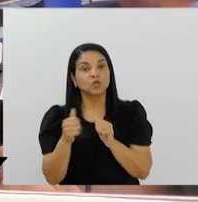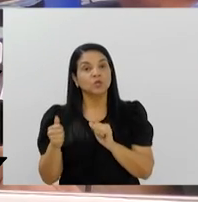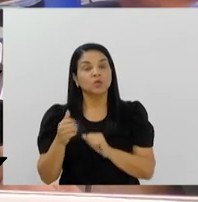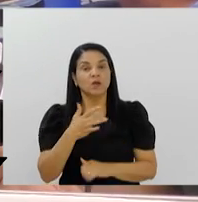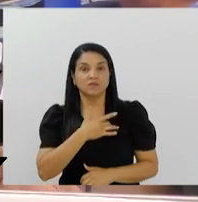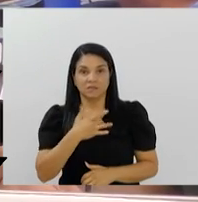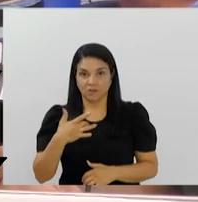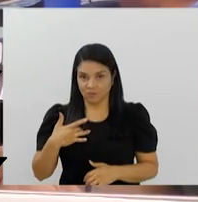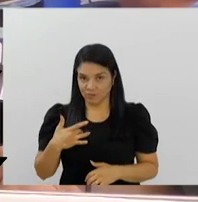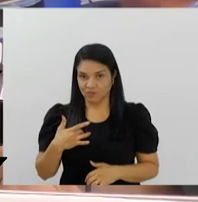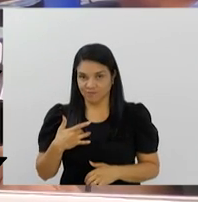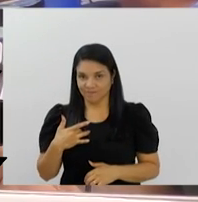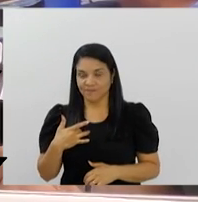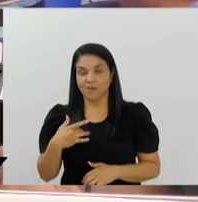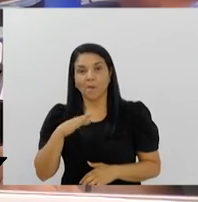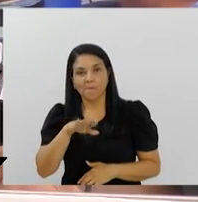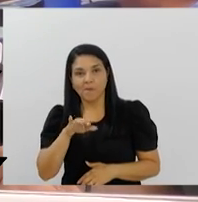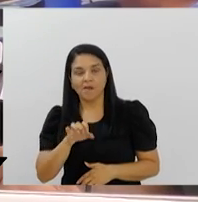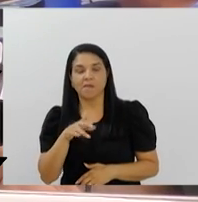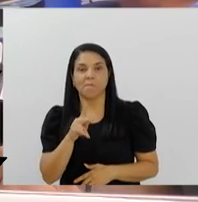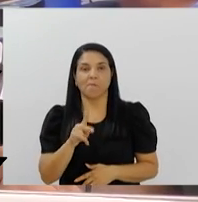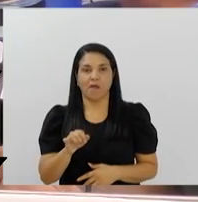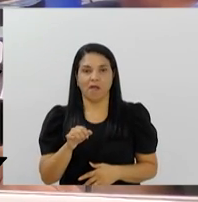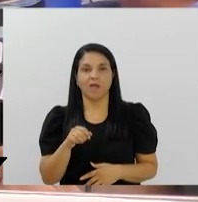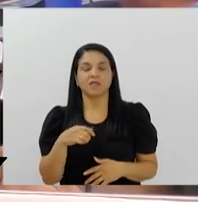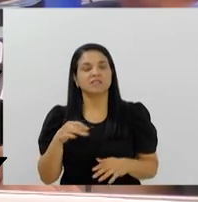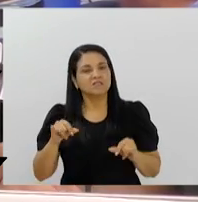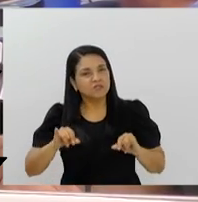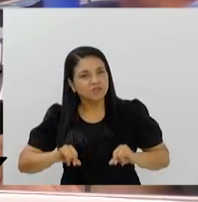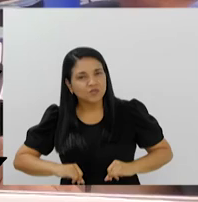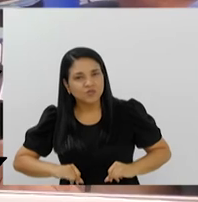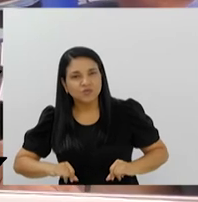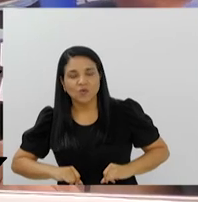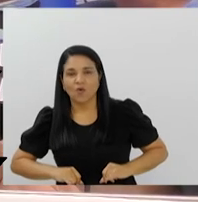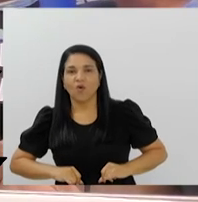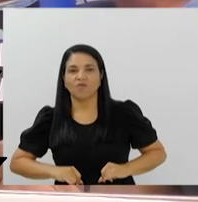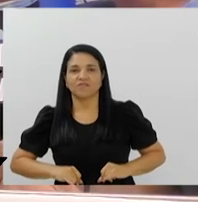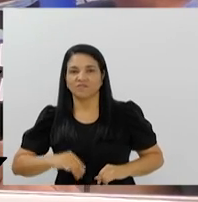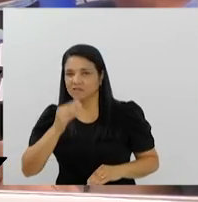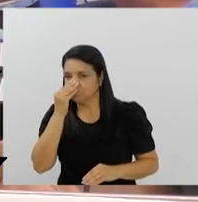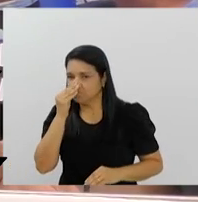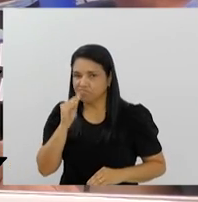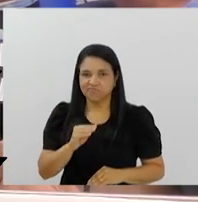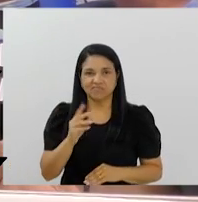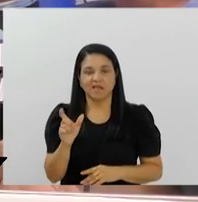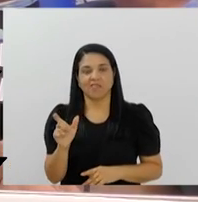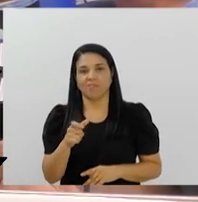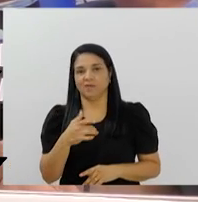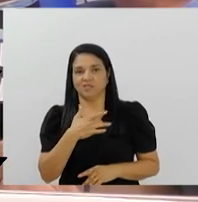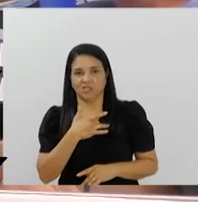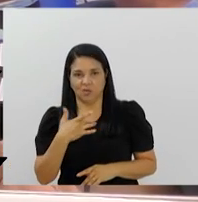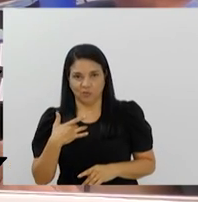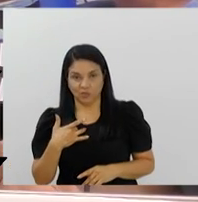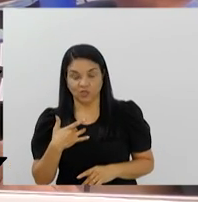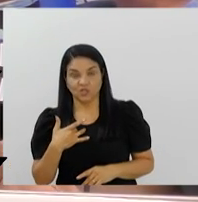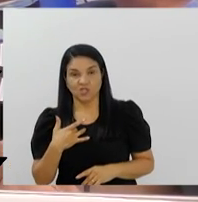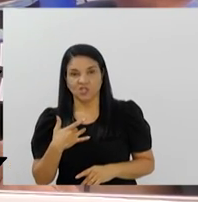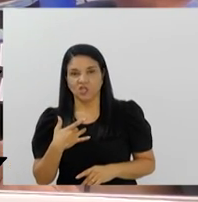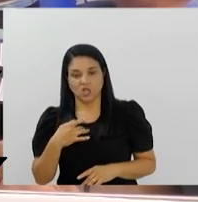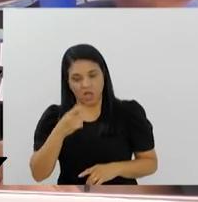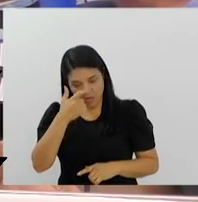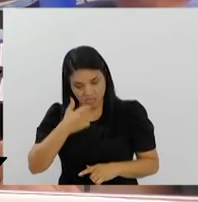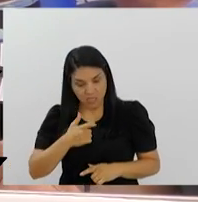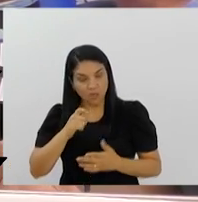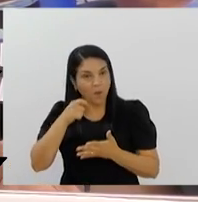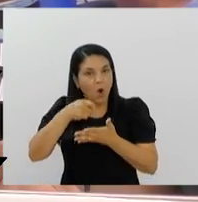eh do lado dessas mães que que sofrem com esse com esse descaso na saúde e a gente também não tá aqui só para cobrar do dos